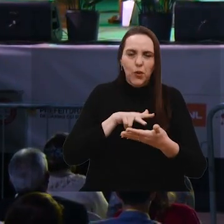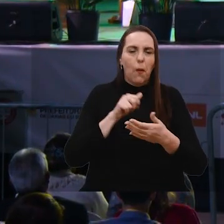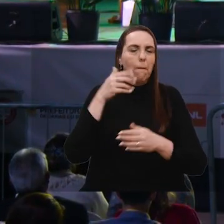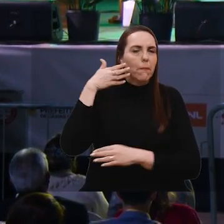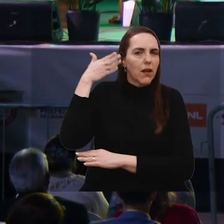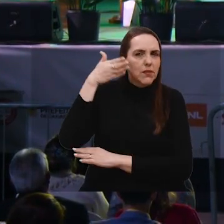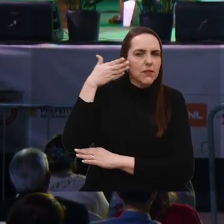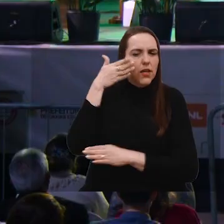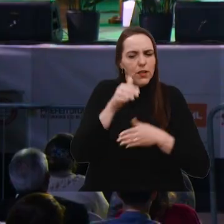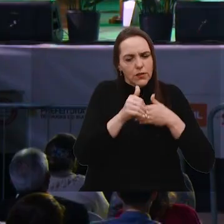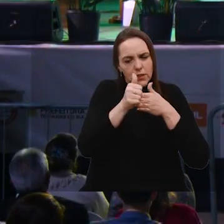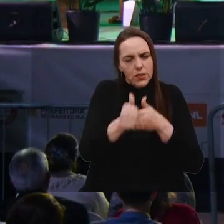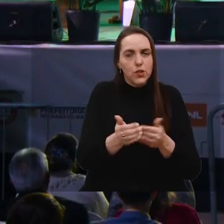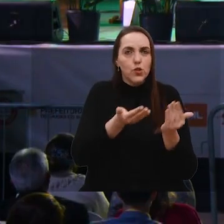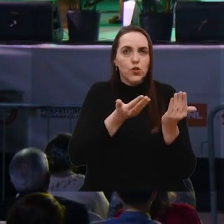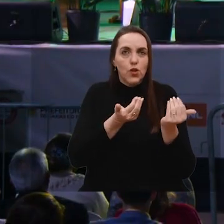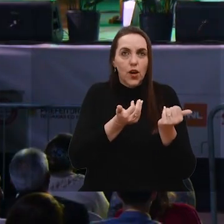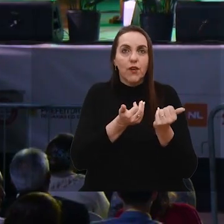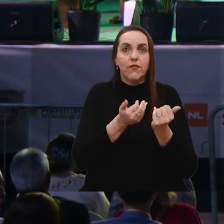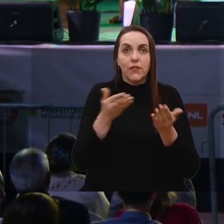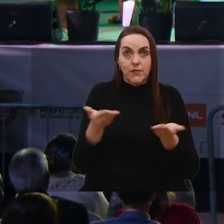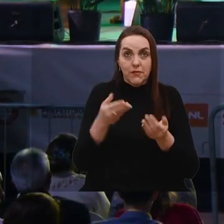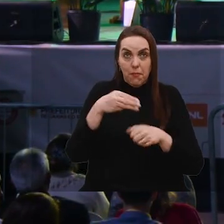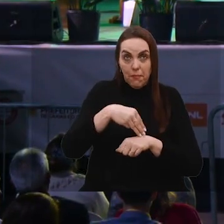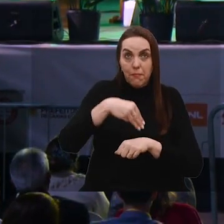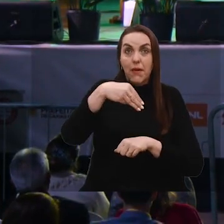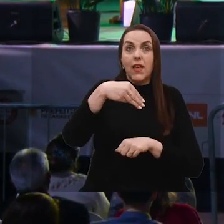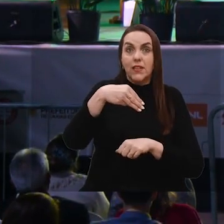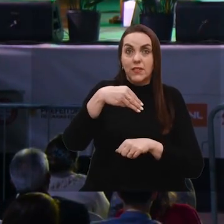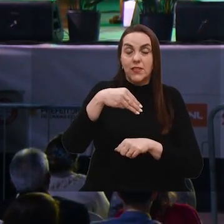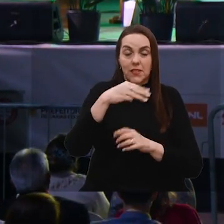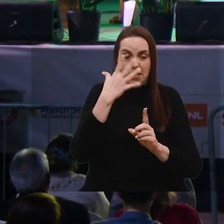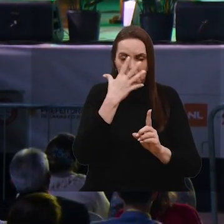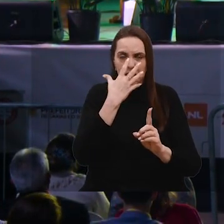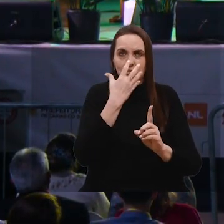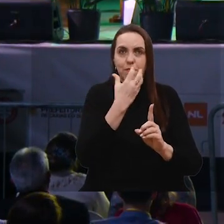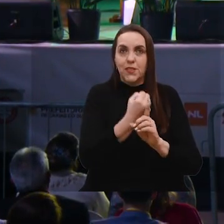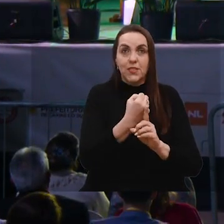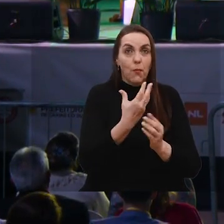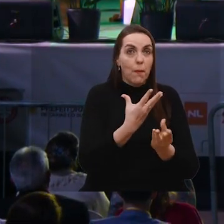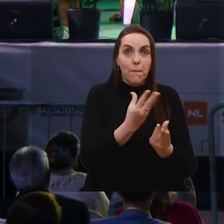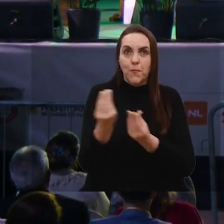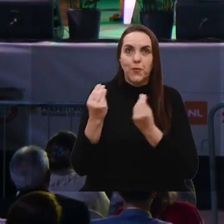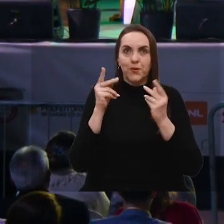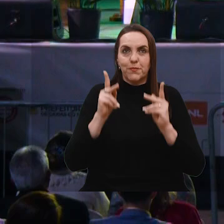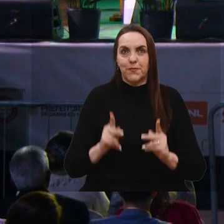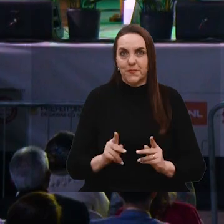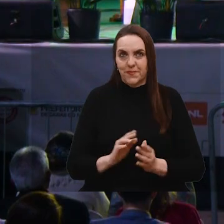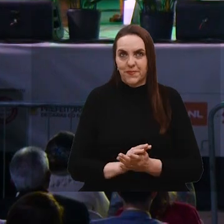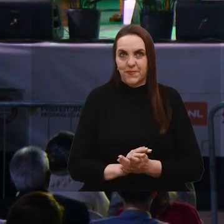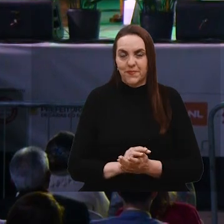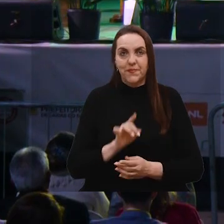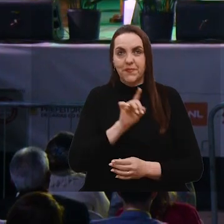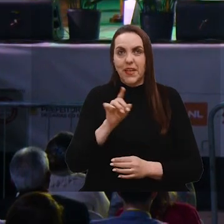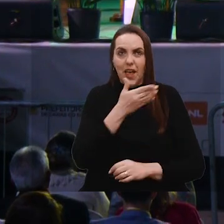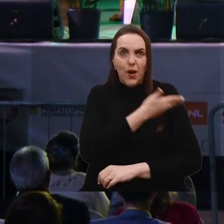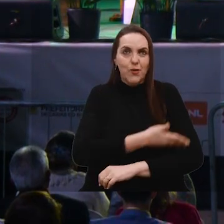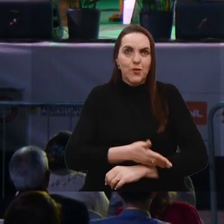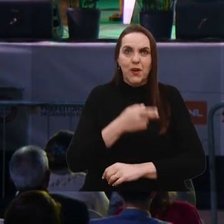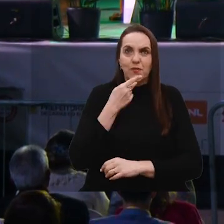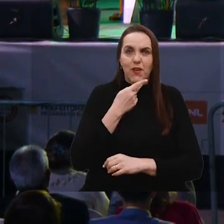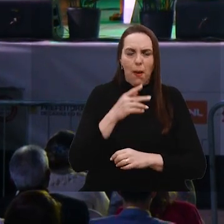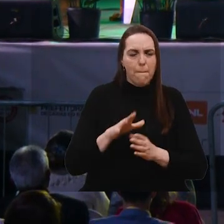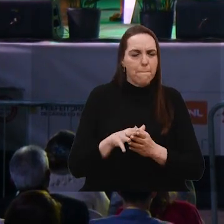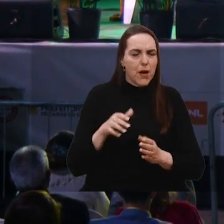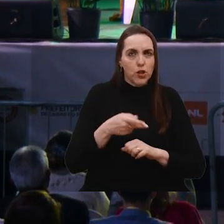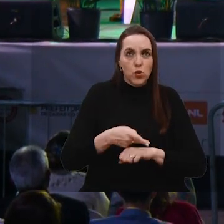Foi avaliador, palestrante, orientador de jovens e é mestre e inspiração para muitos.